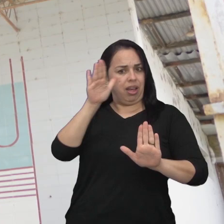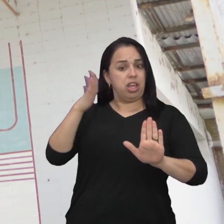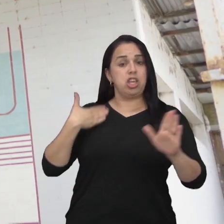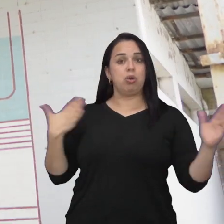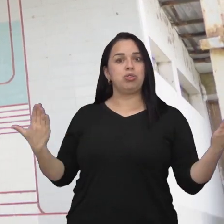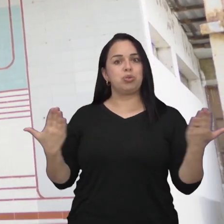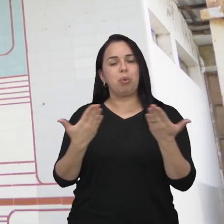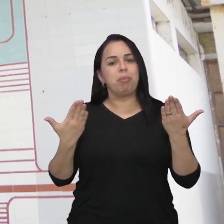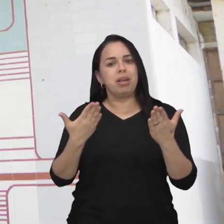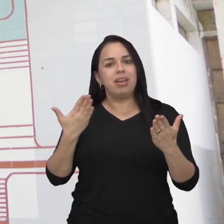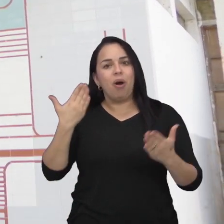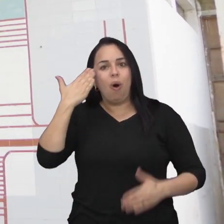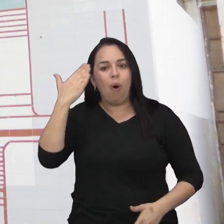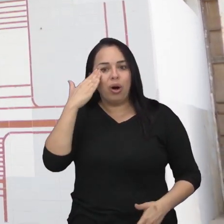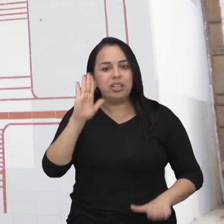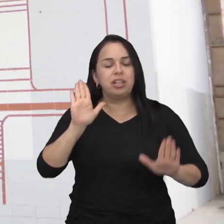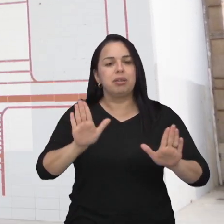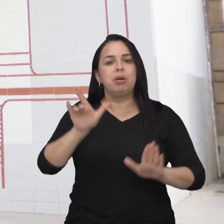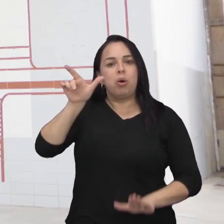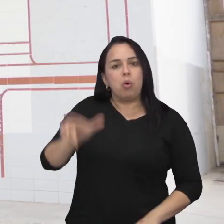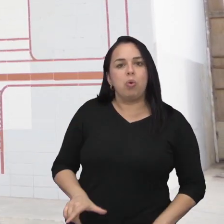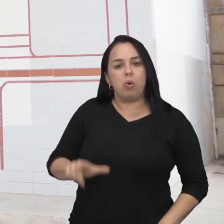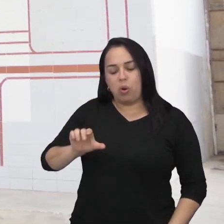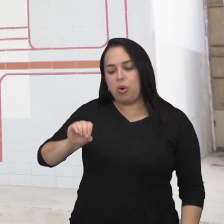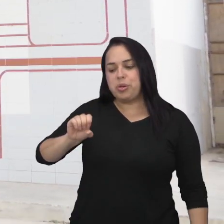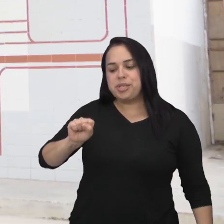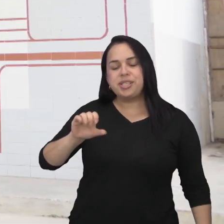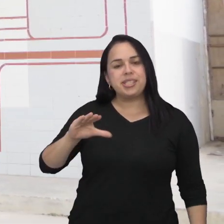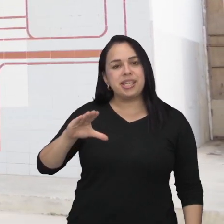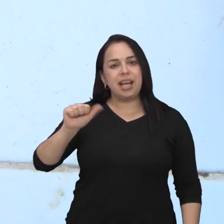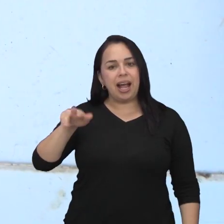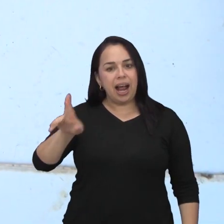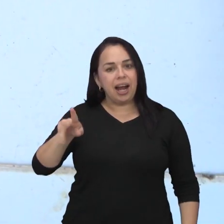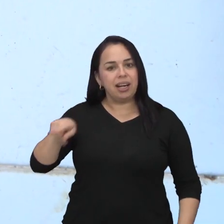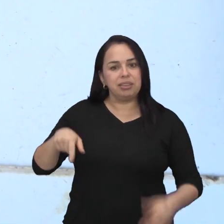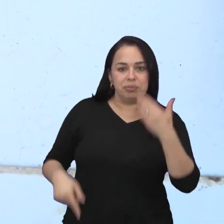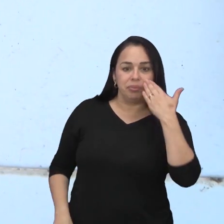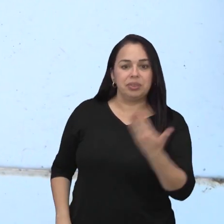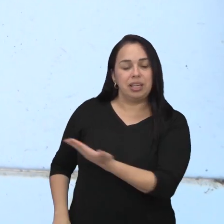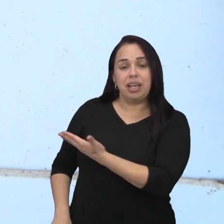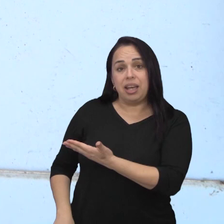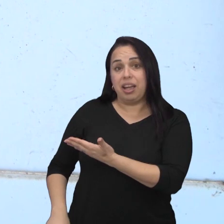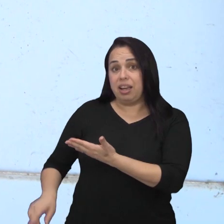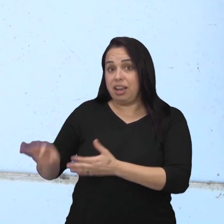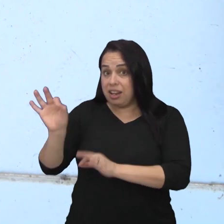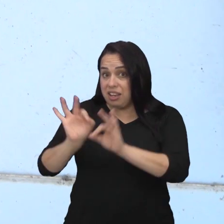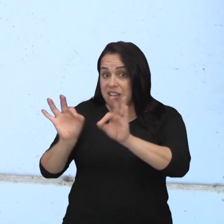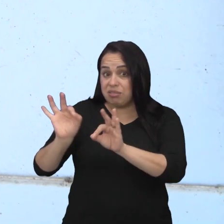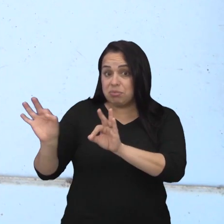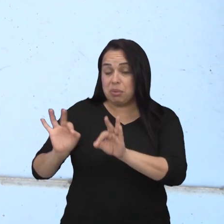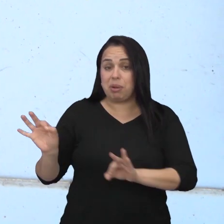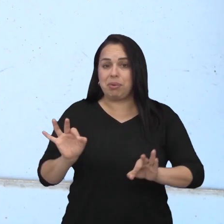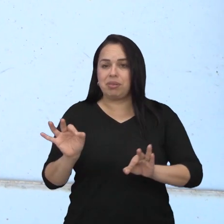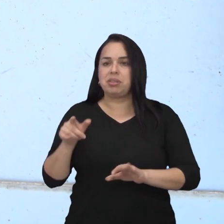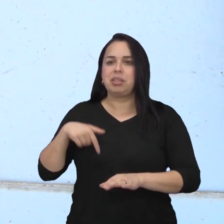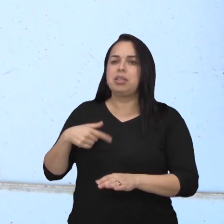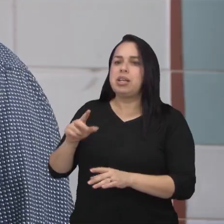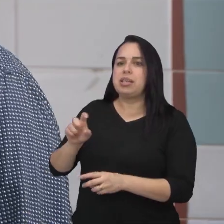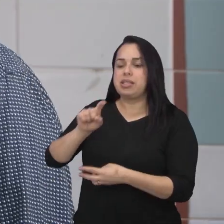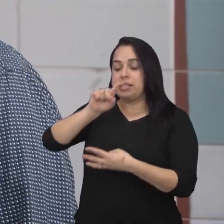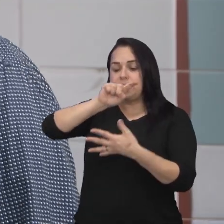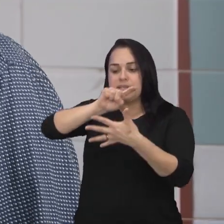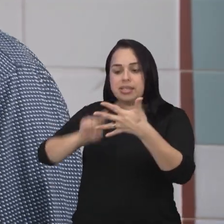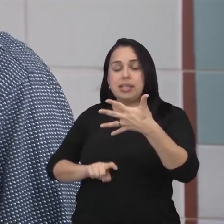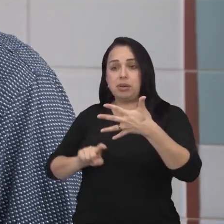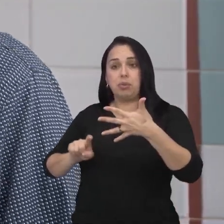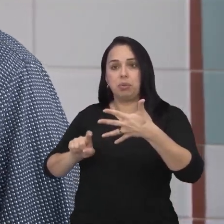descobri hoje, esse painel é assinado pelo Burle Marx, né? Sim, data de 1960, é uma das obras de arte, são 5